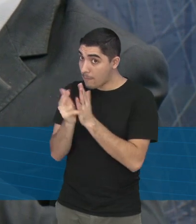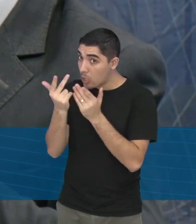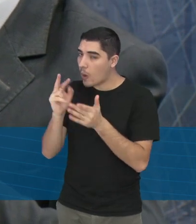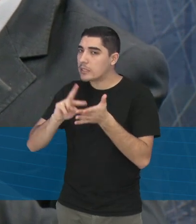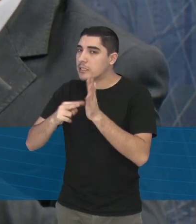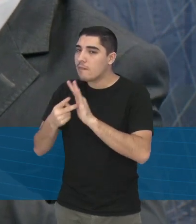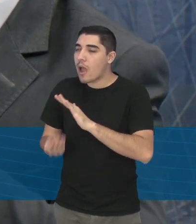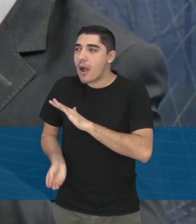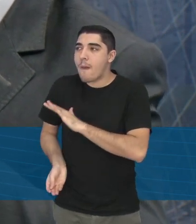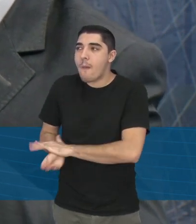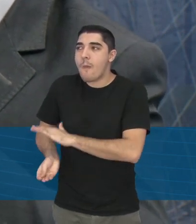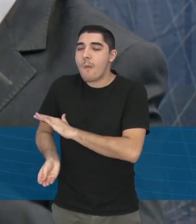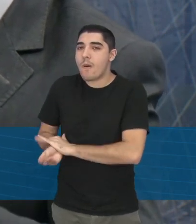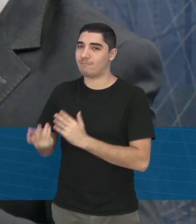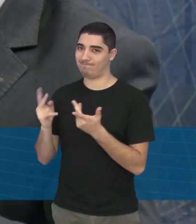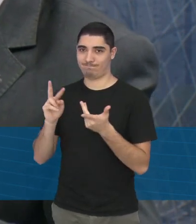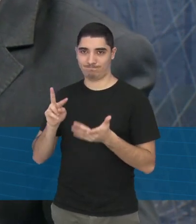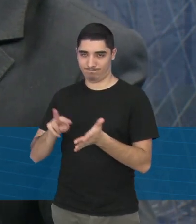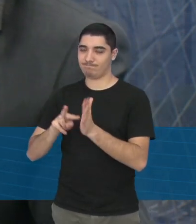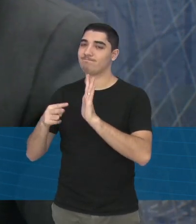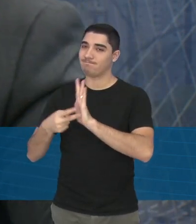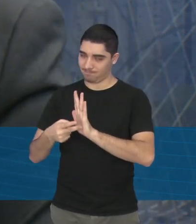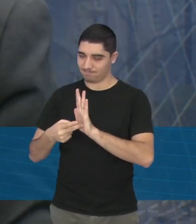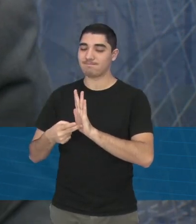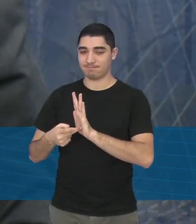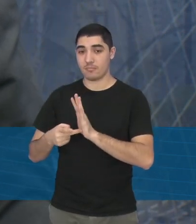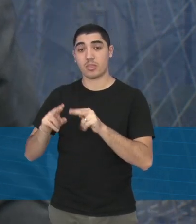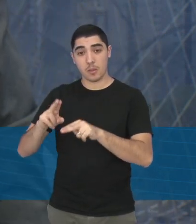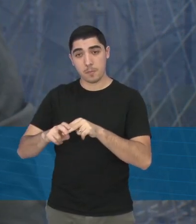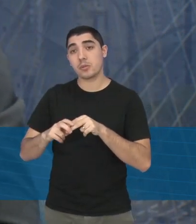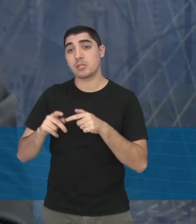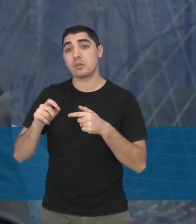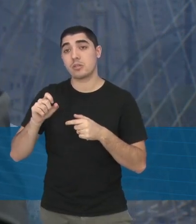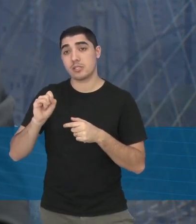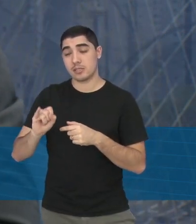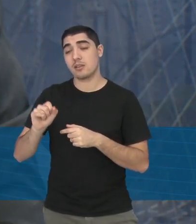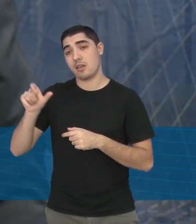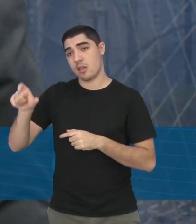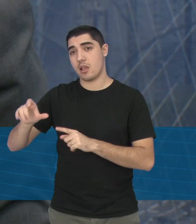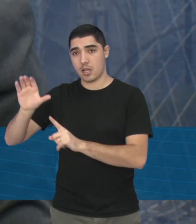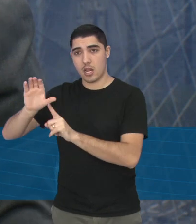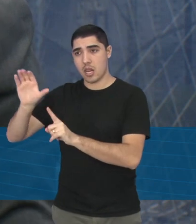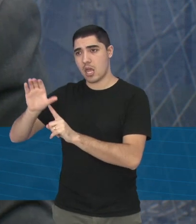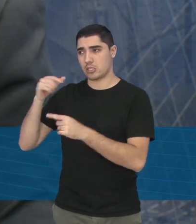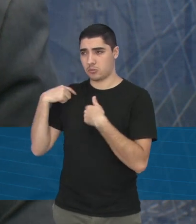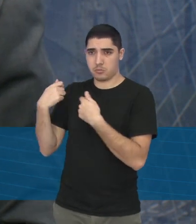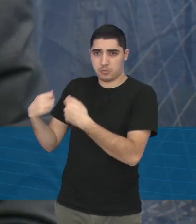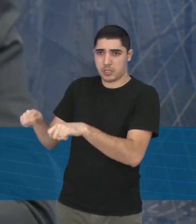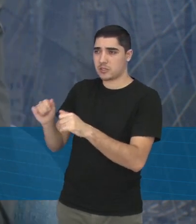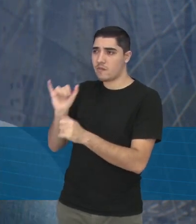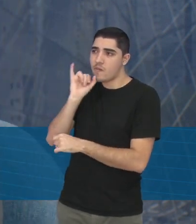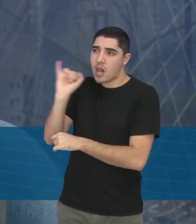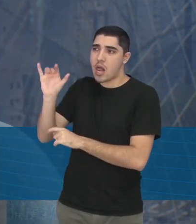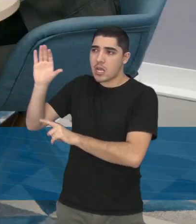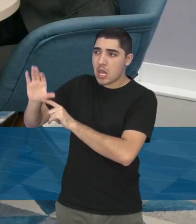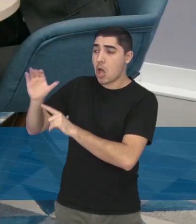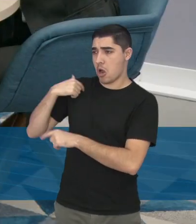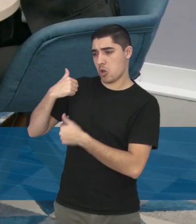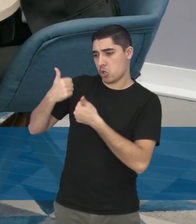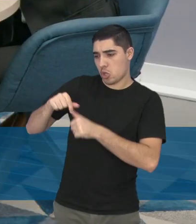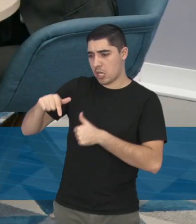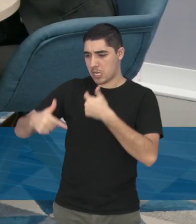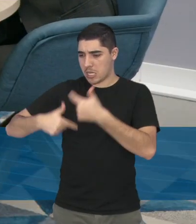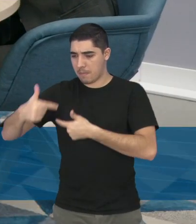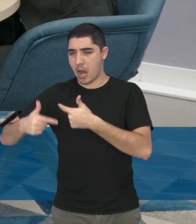no meu escritório. Então eu tenho compromisso com o meu cliente, mas eu não tenho que falar para ele se eu estou redigindo agora ou não. Eu me comprometo à entrega do melhor serviço. Então